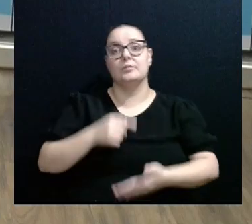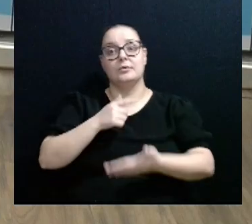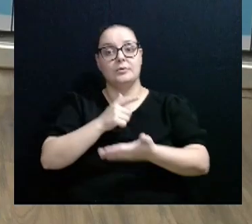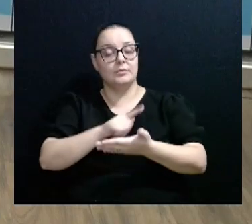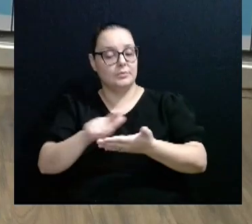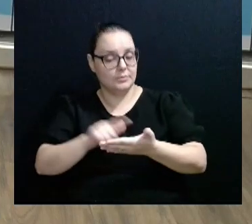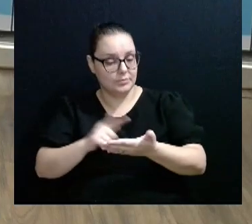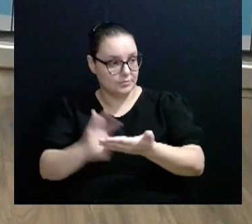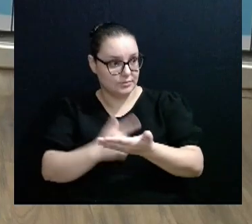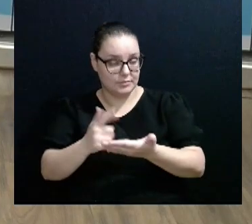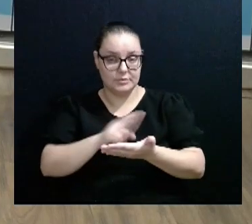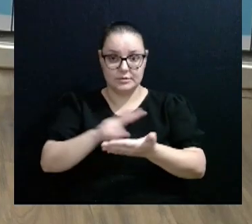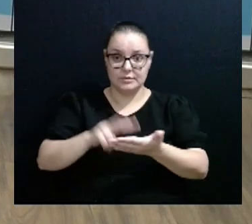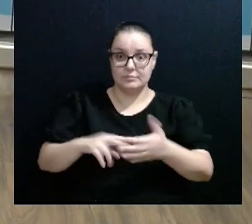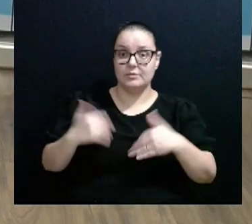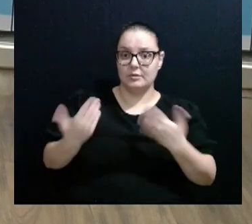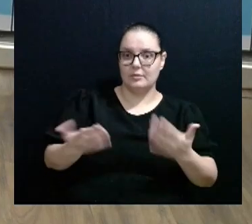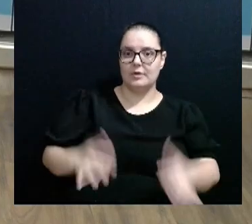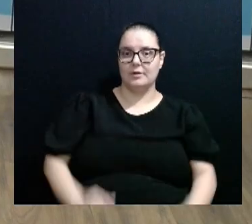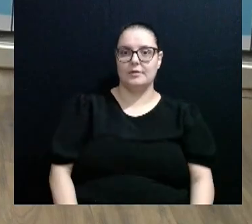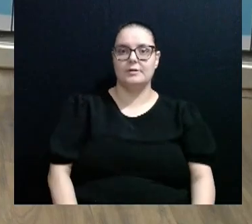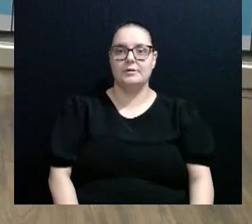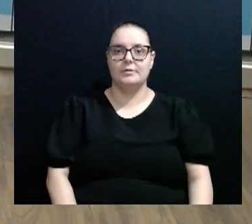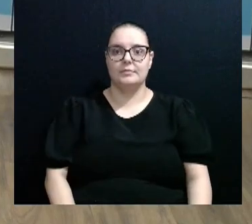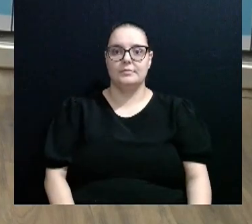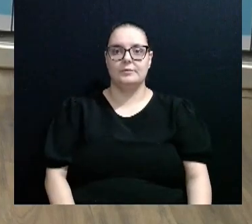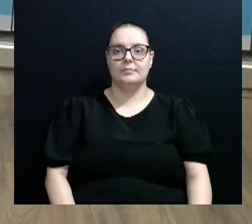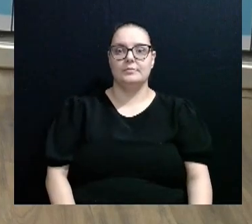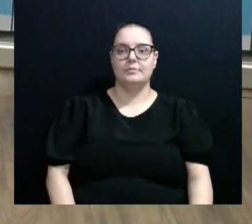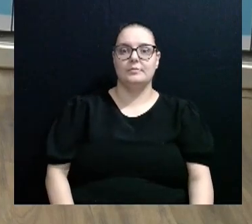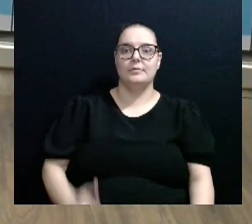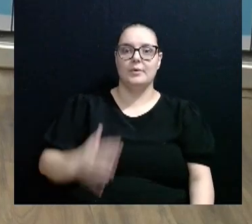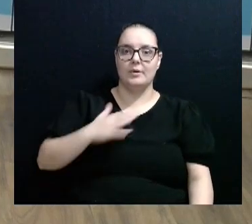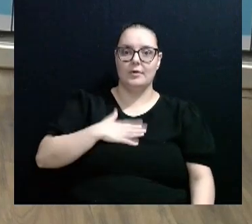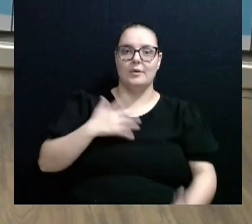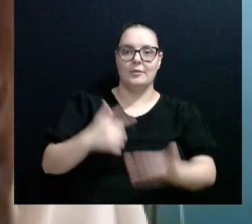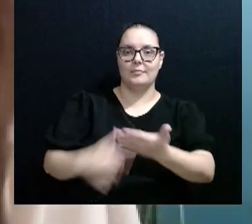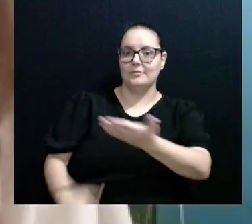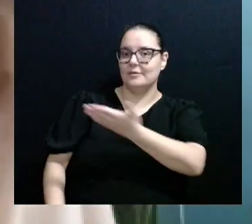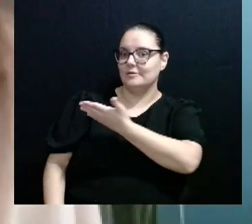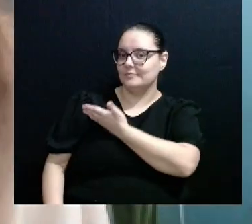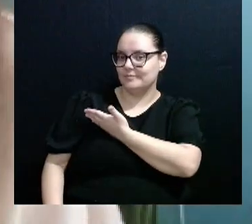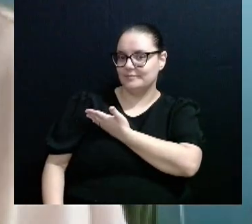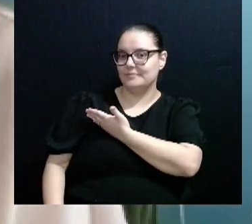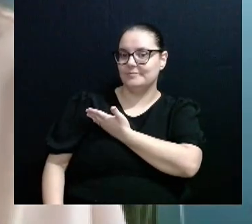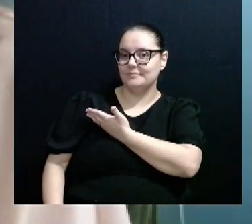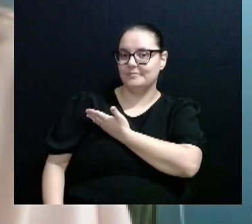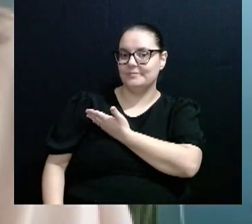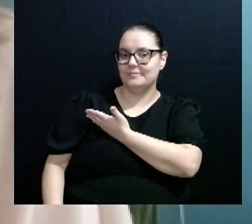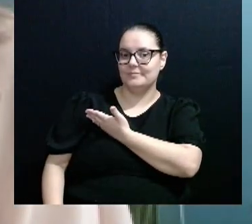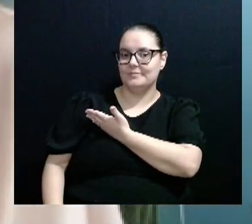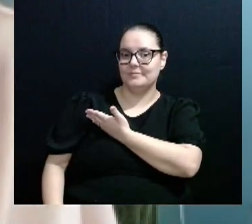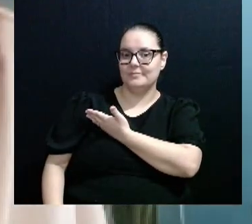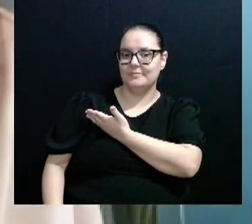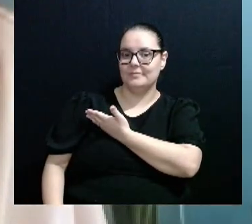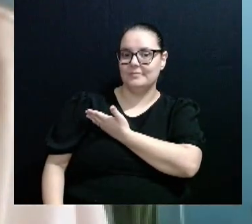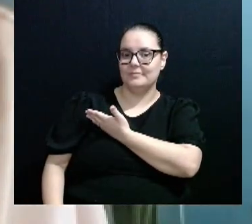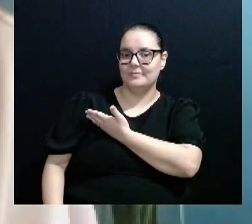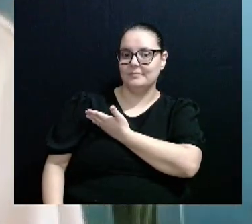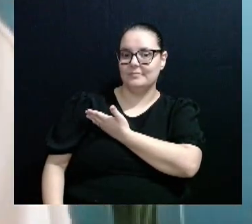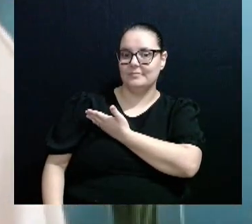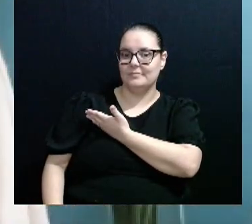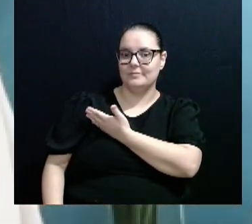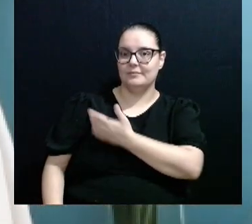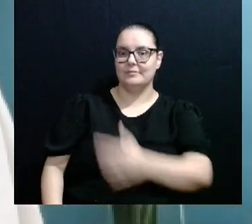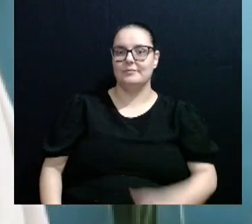são? Meus livros estão aqui atrás, né? Eu tenho, o mais novo são